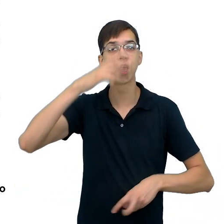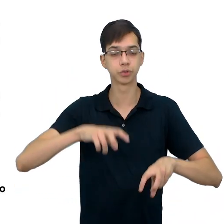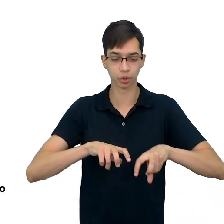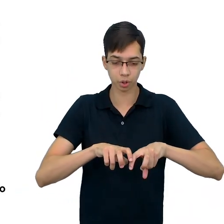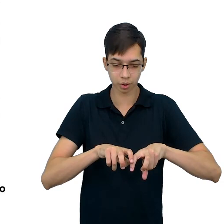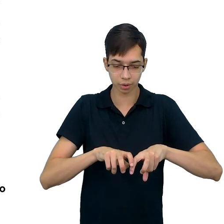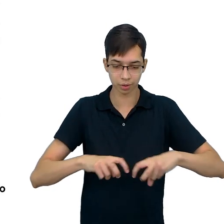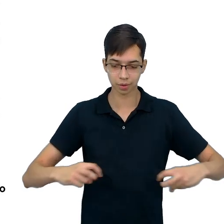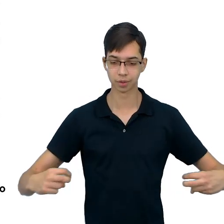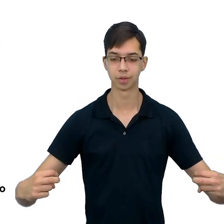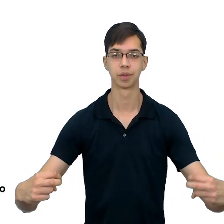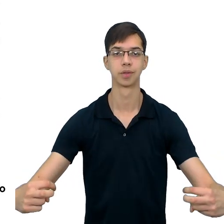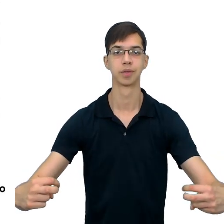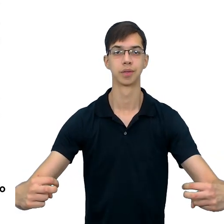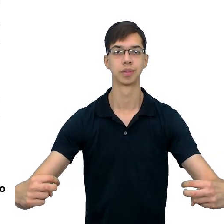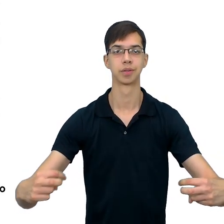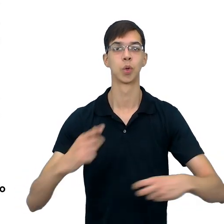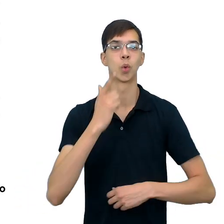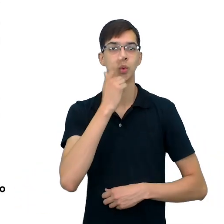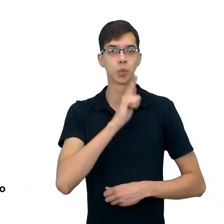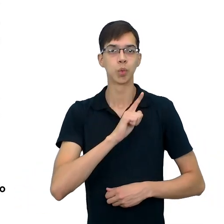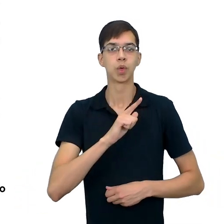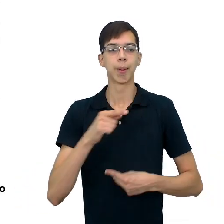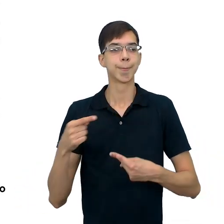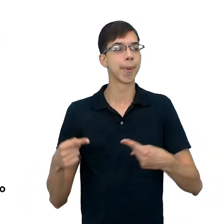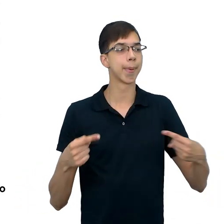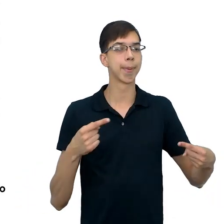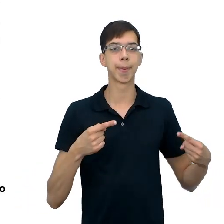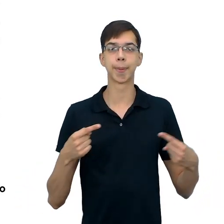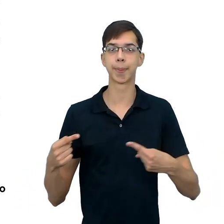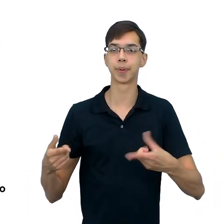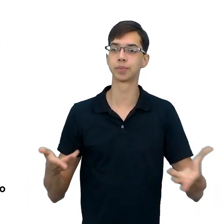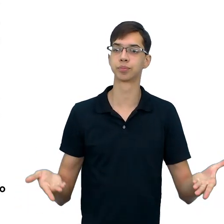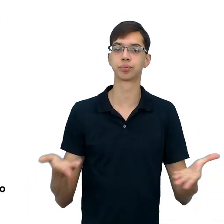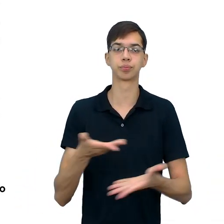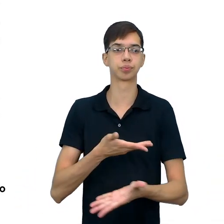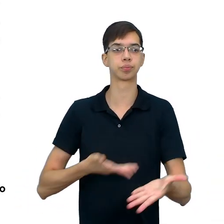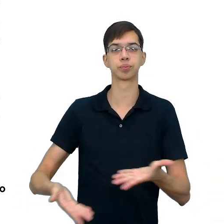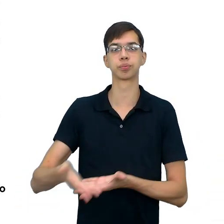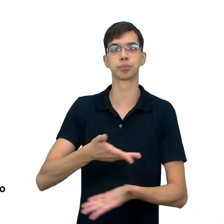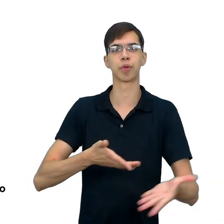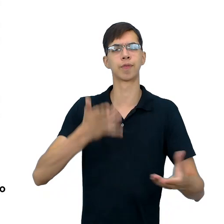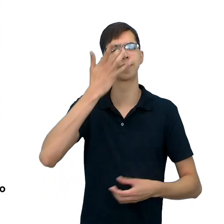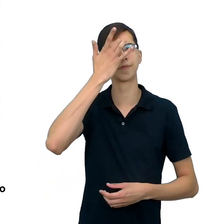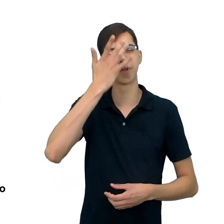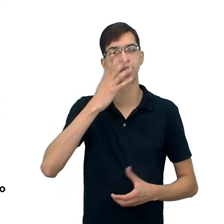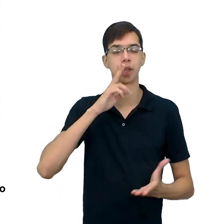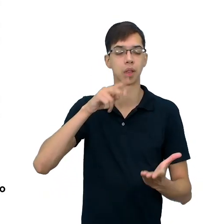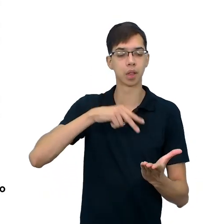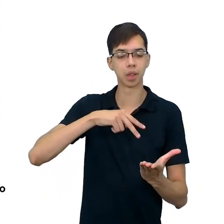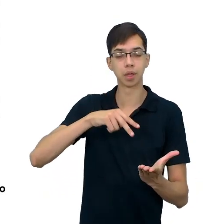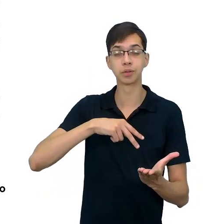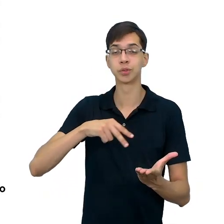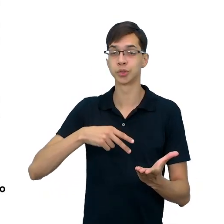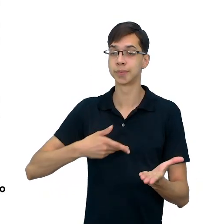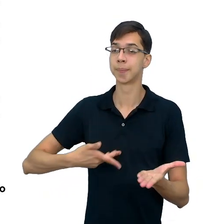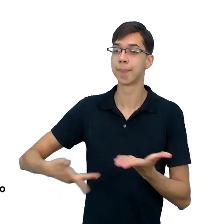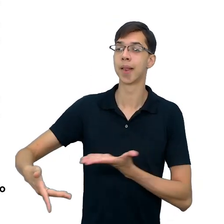aí de compreensão e também, né, a realização de uma leitura compartilhada, que é